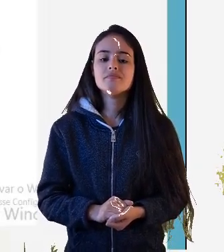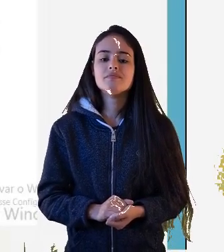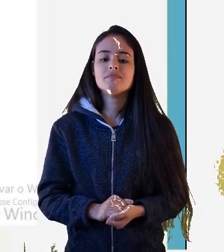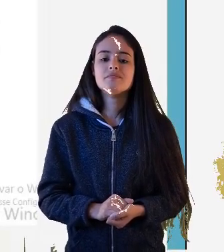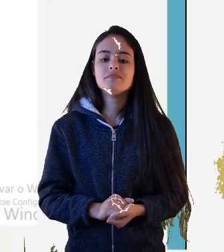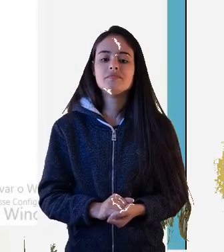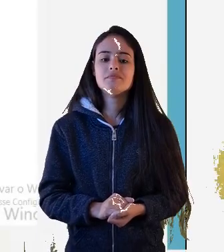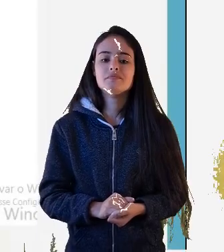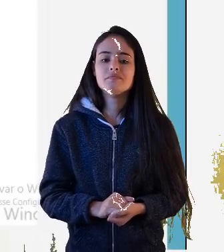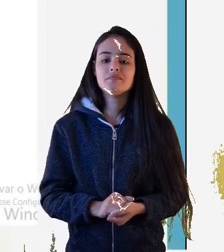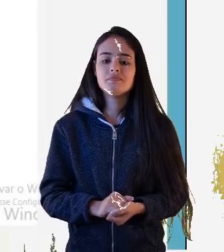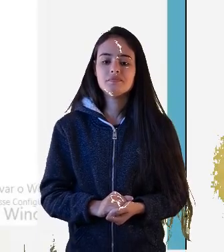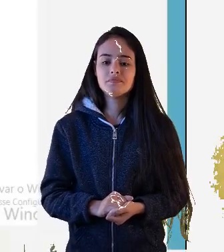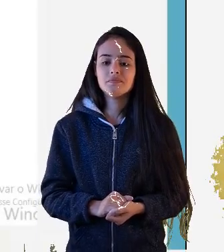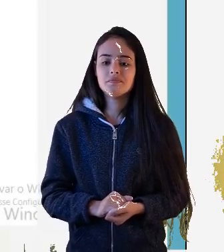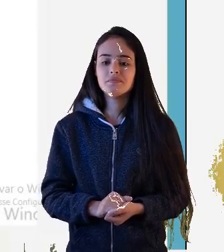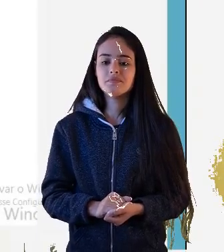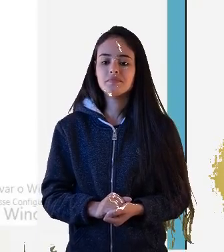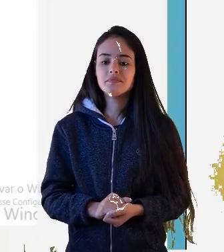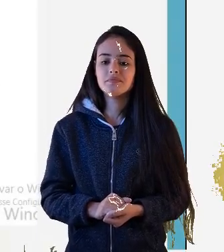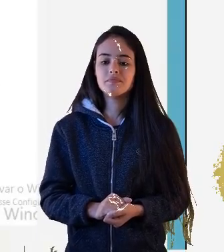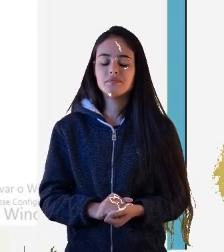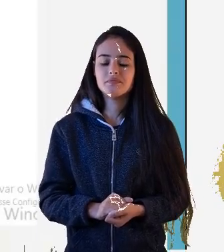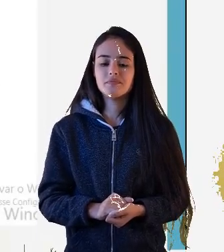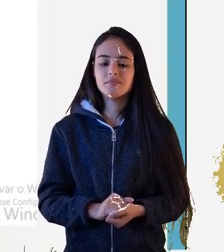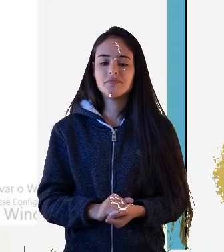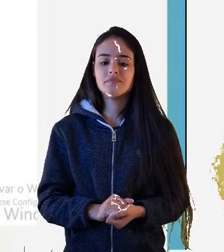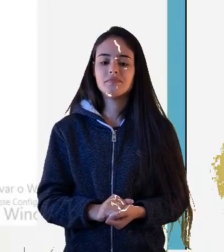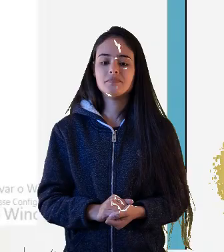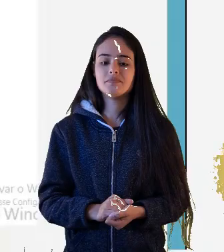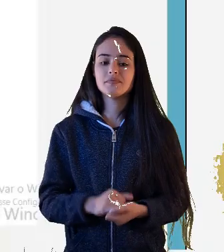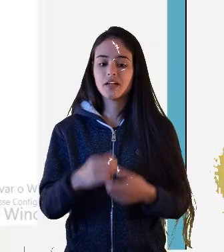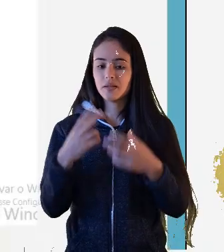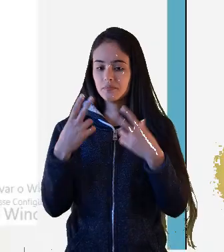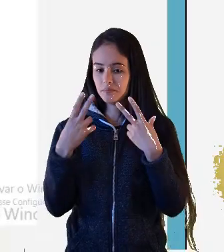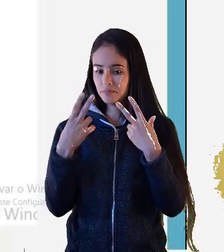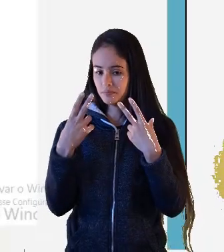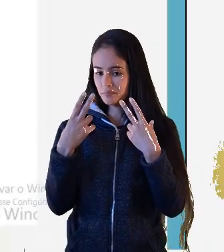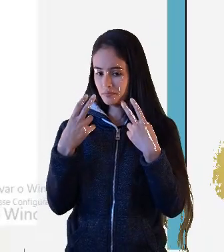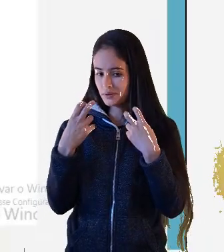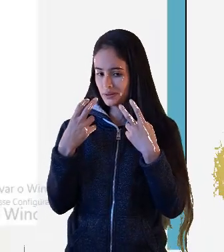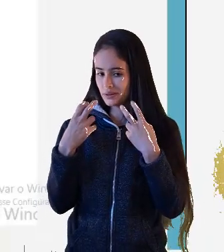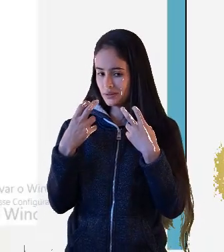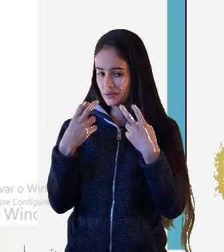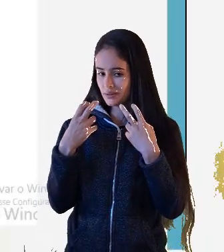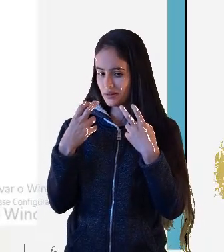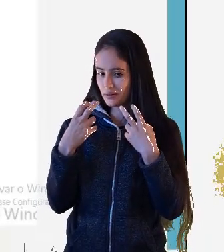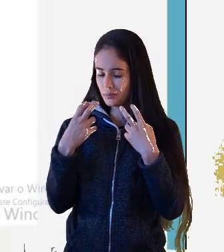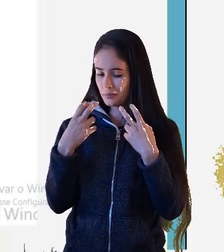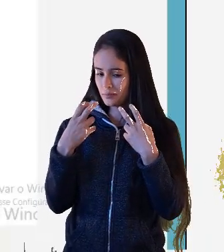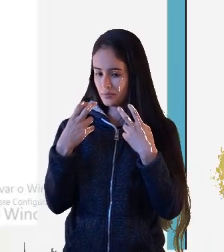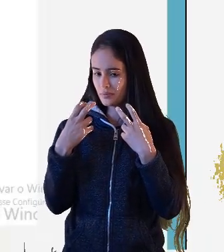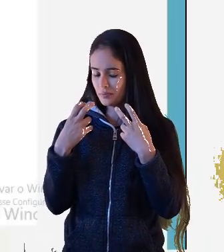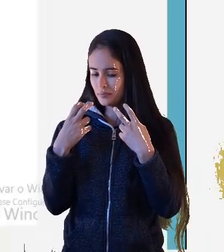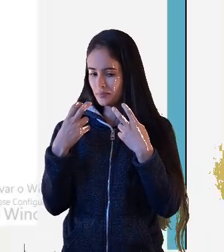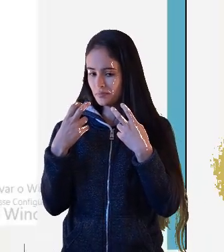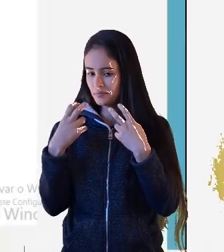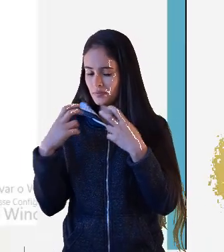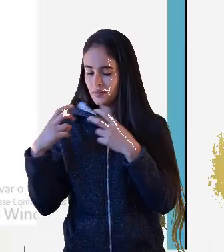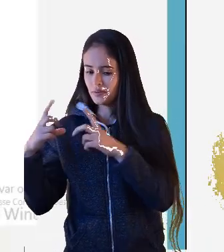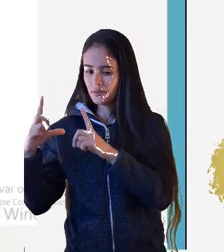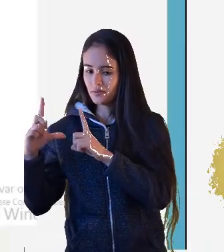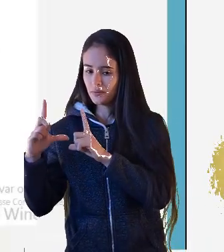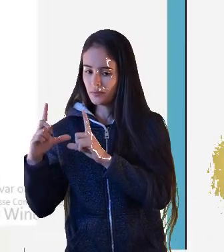E a gente sabe, por exemplo, que muita gente não consegue, às vezes, se manter no curso porque entra pelas cotas, né? Se mantém em termos